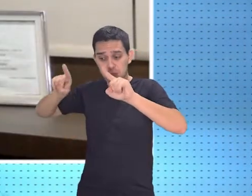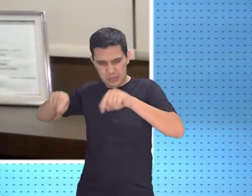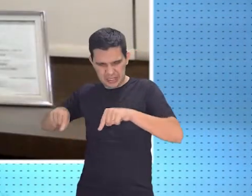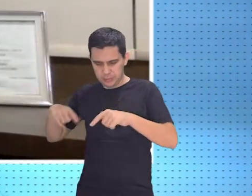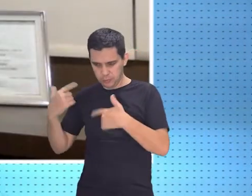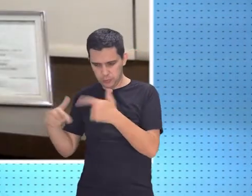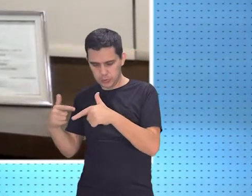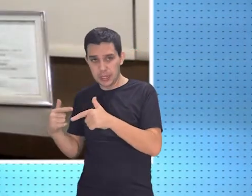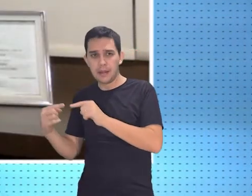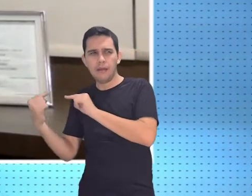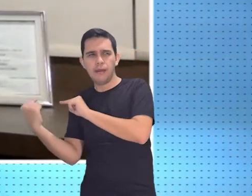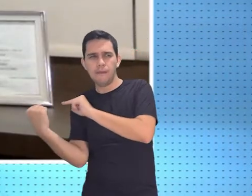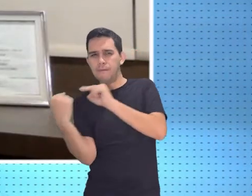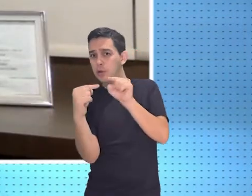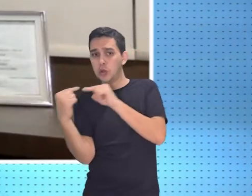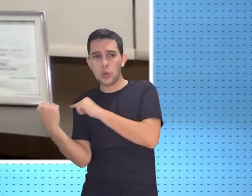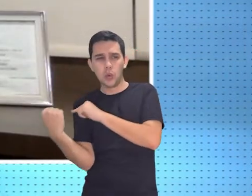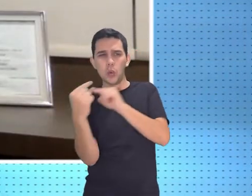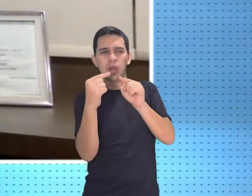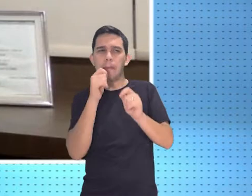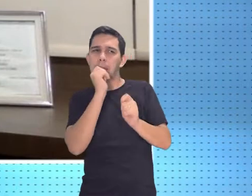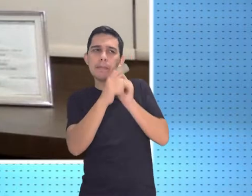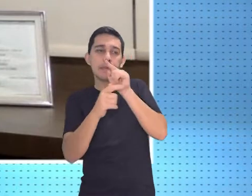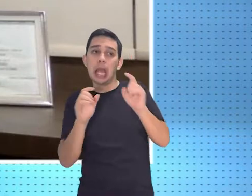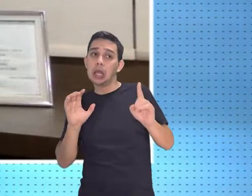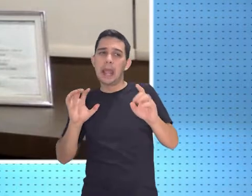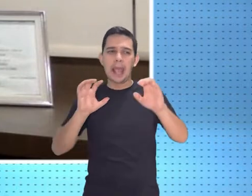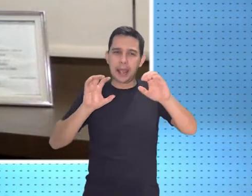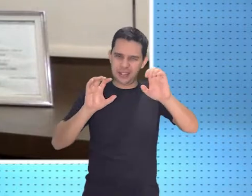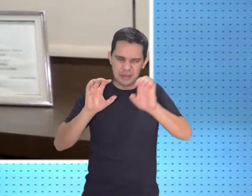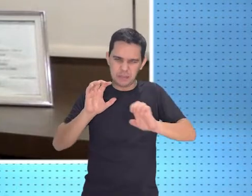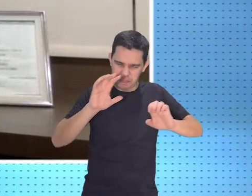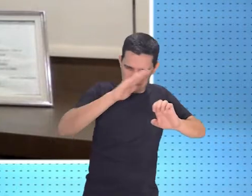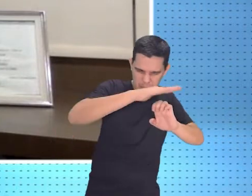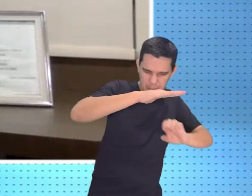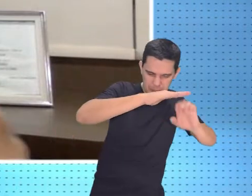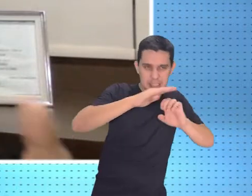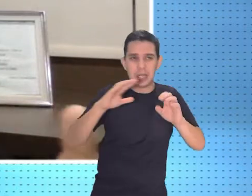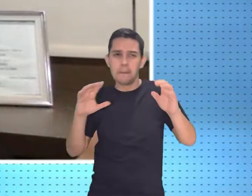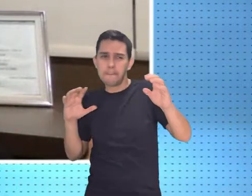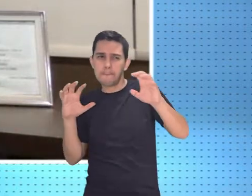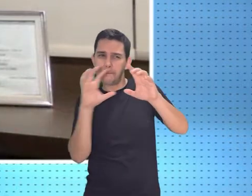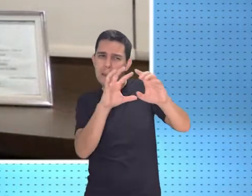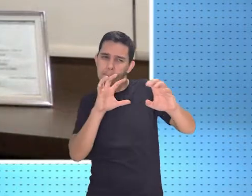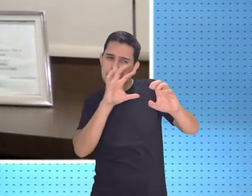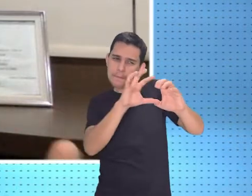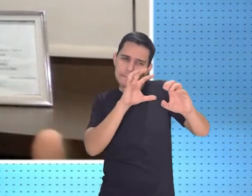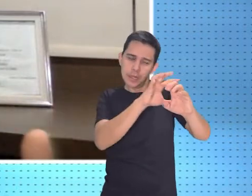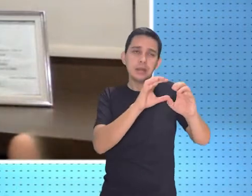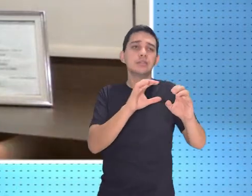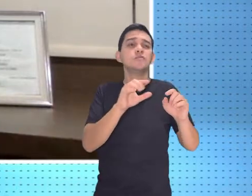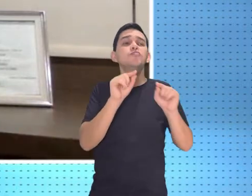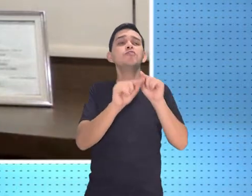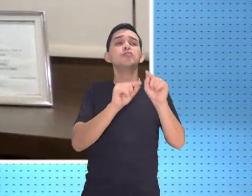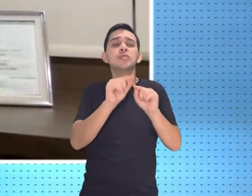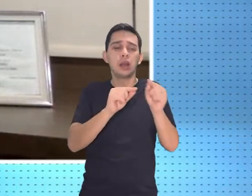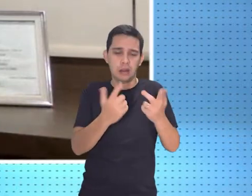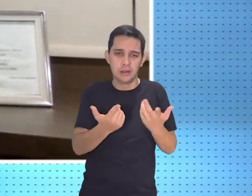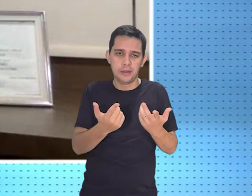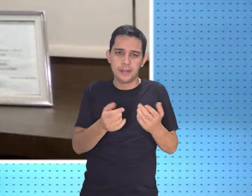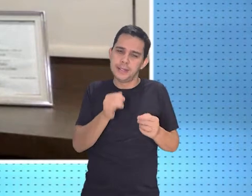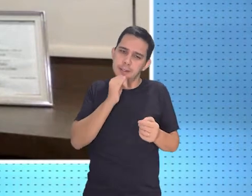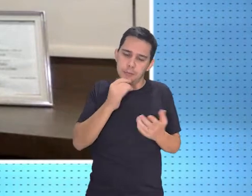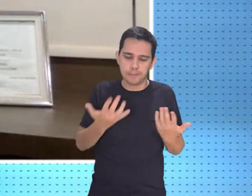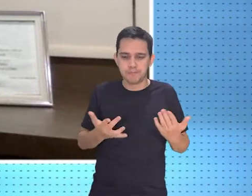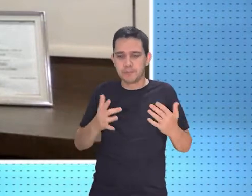dimensão do dano causado à empresa. Isso aí, considerando, por exemplo, as redes